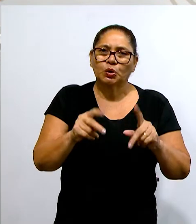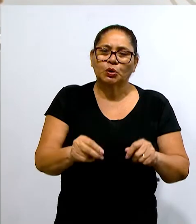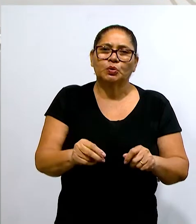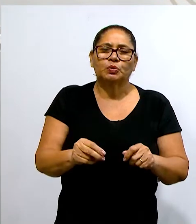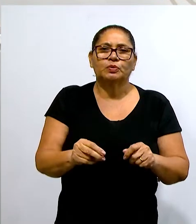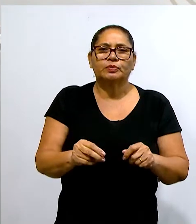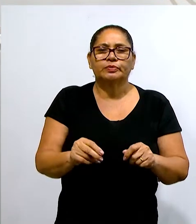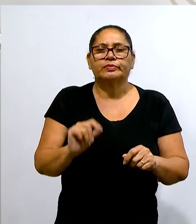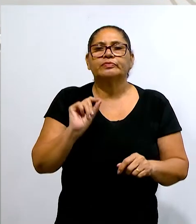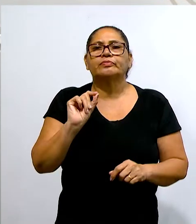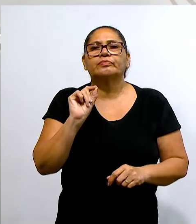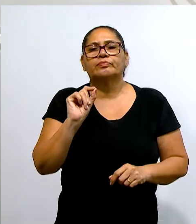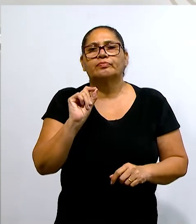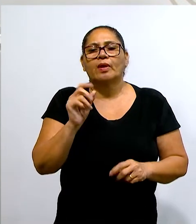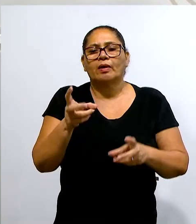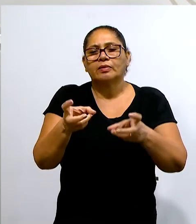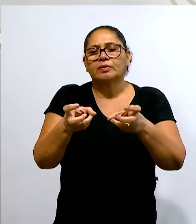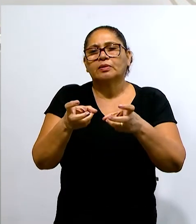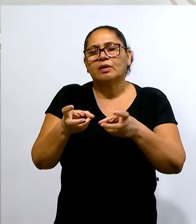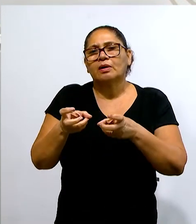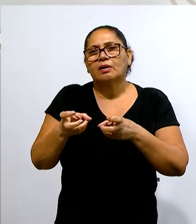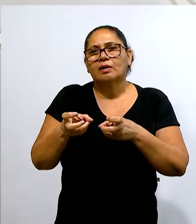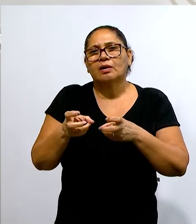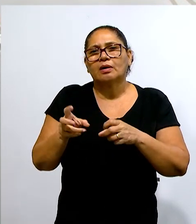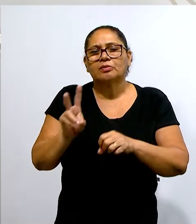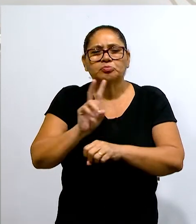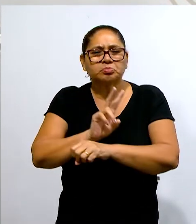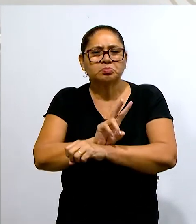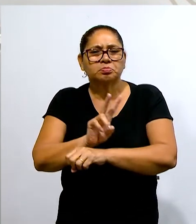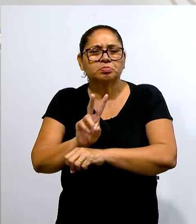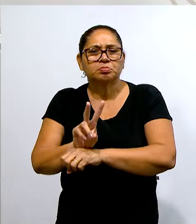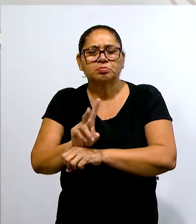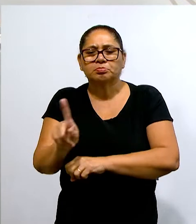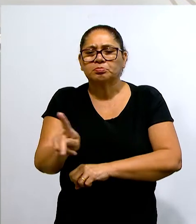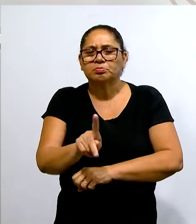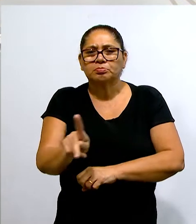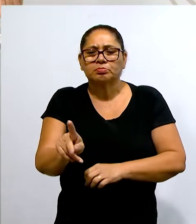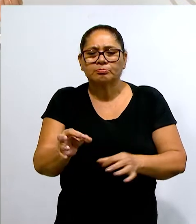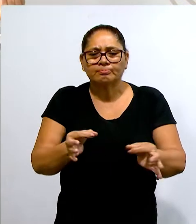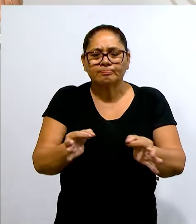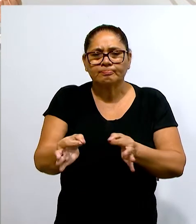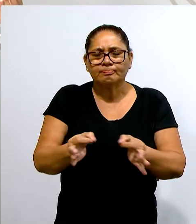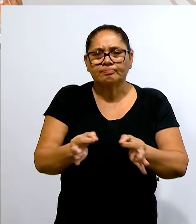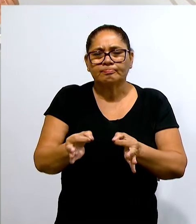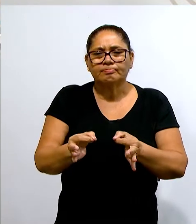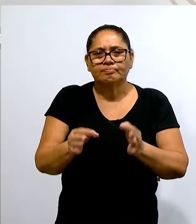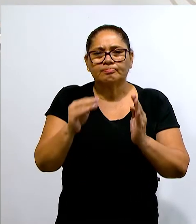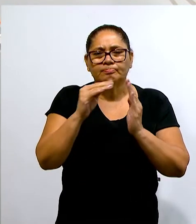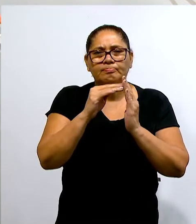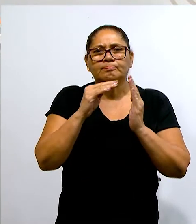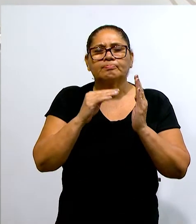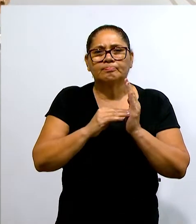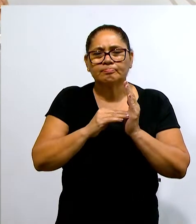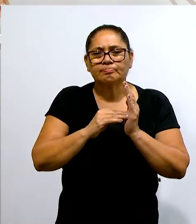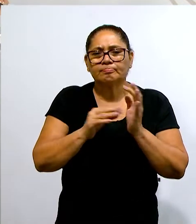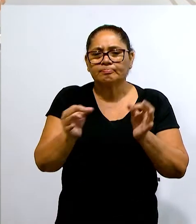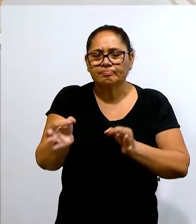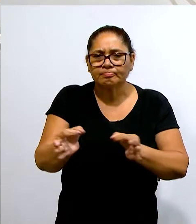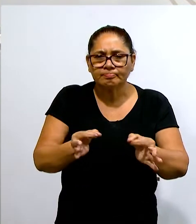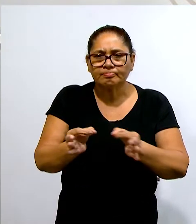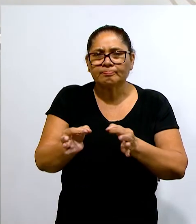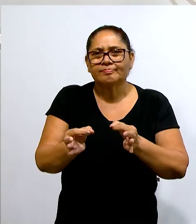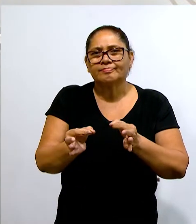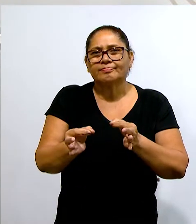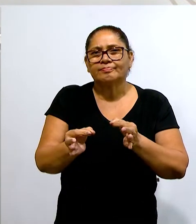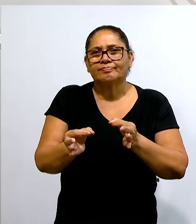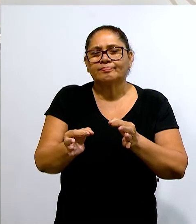com que a gente perceba como há um cuidado desse professor nessa organização dos conteúdos, nessa organização